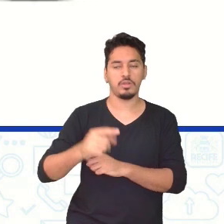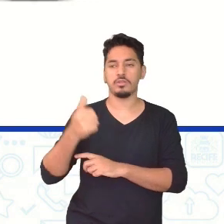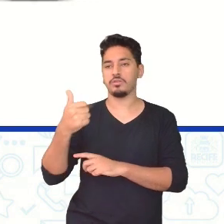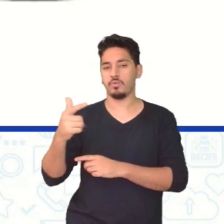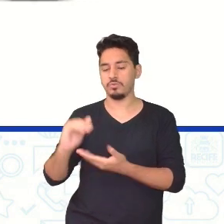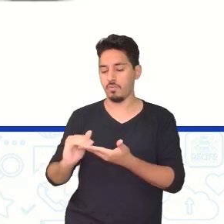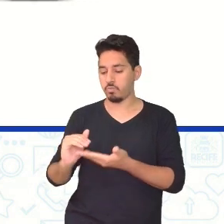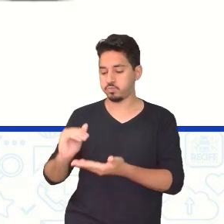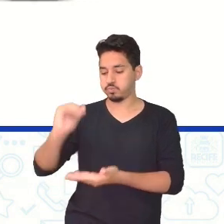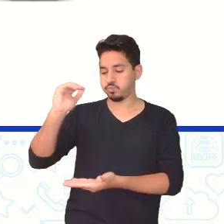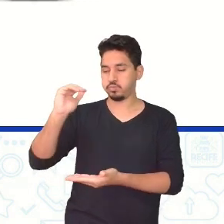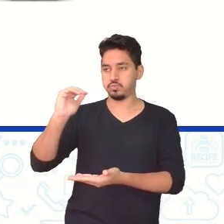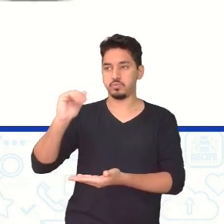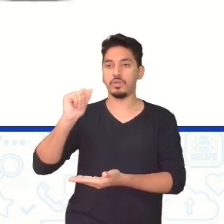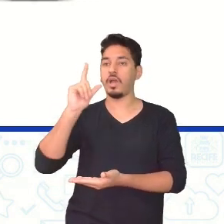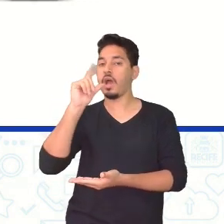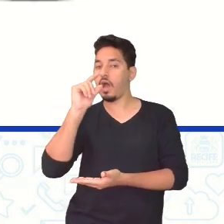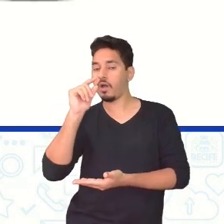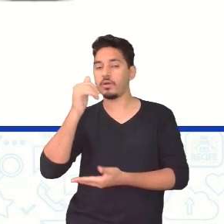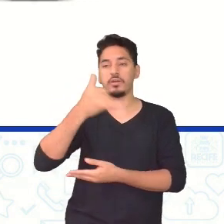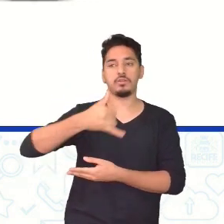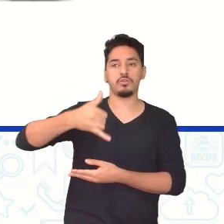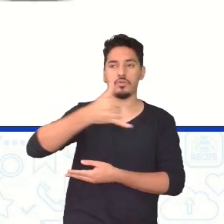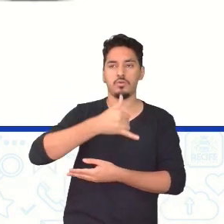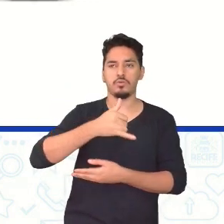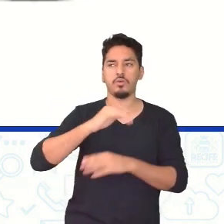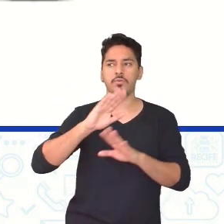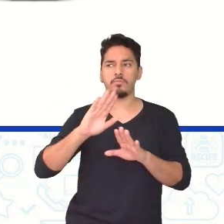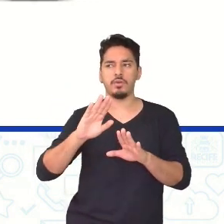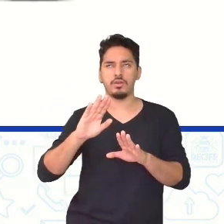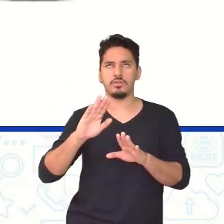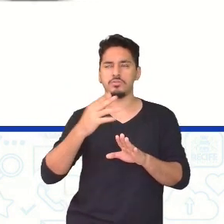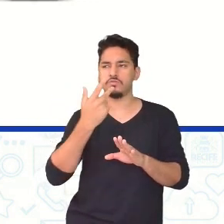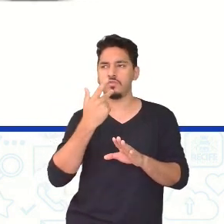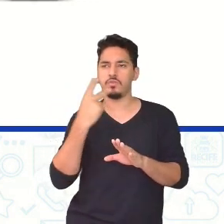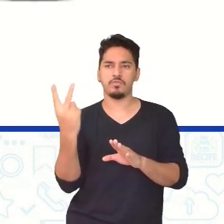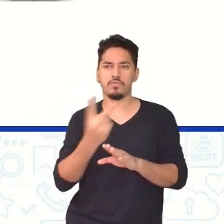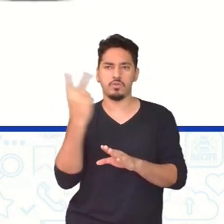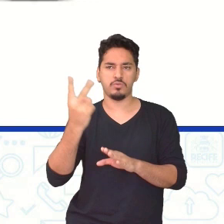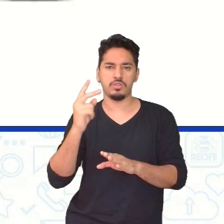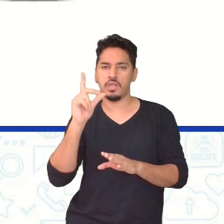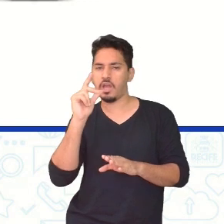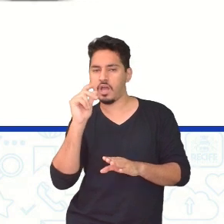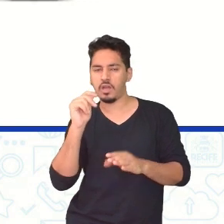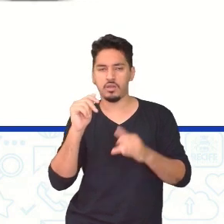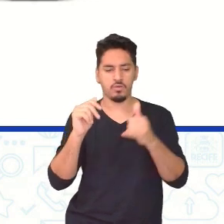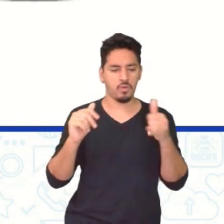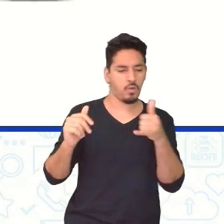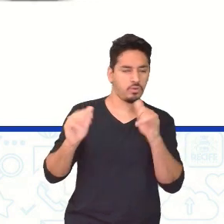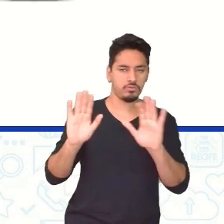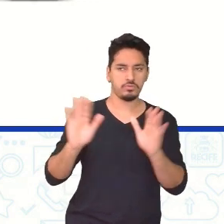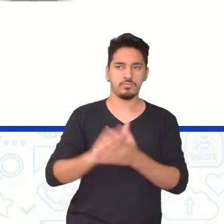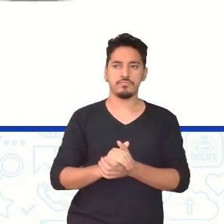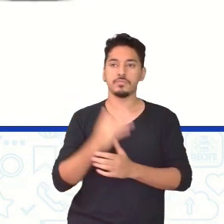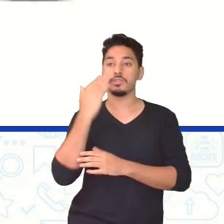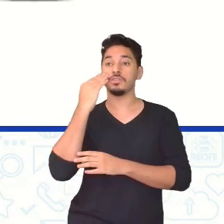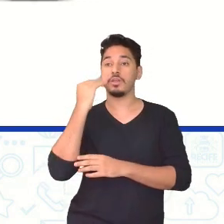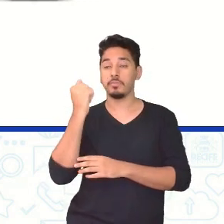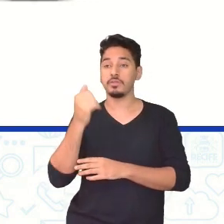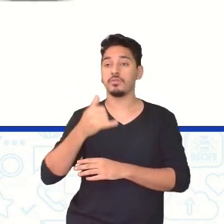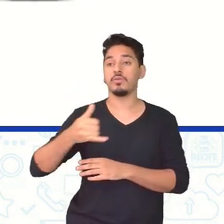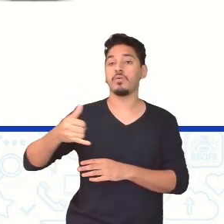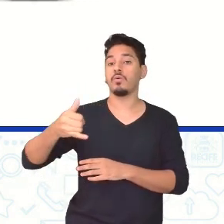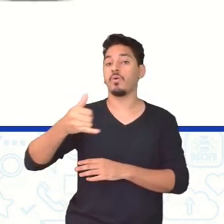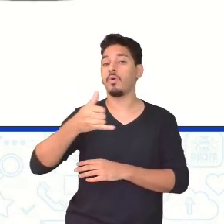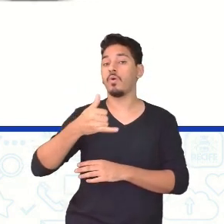bom? De água e de óleo. Só que ele não disse os valores de água e de óleo por enquanto. Sabendo que o óleo ocupa,